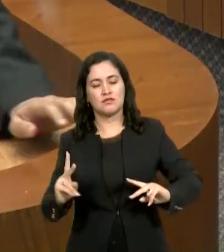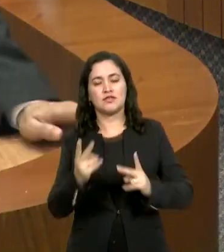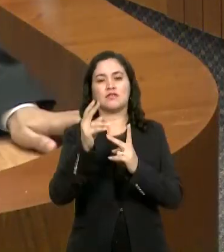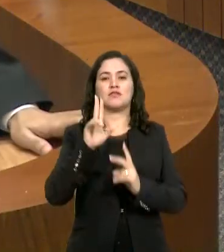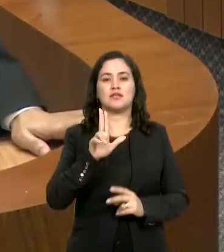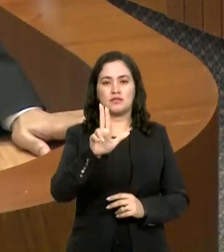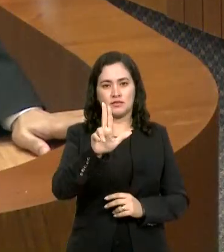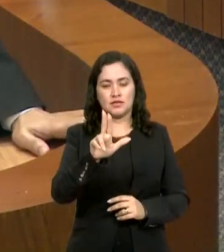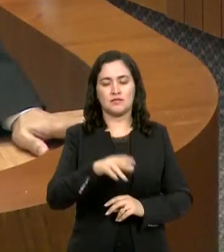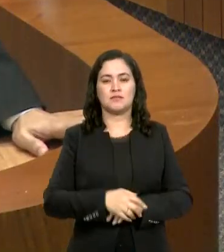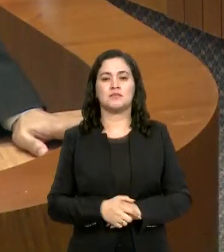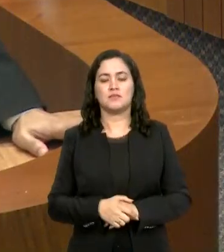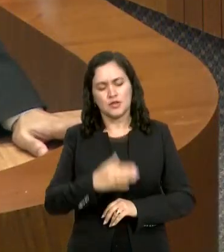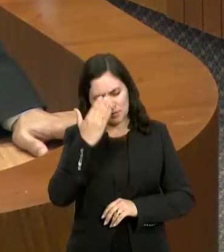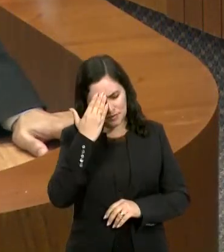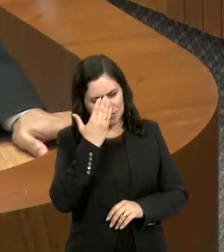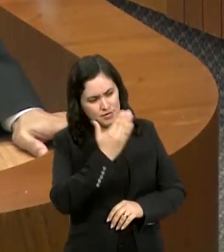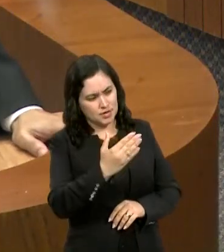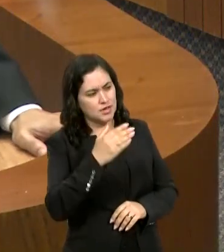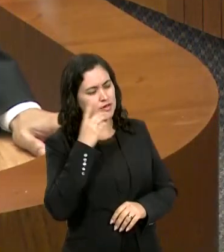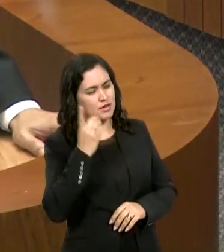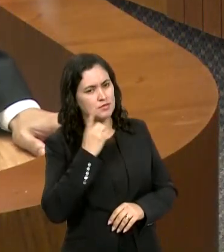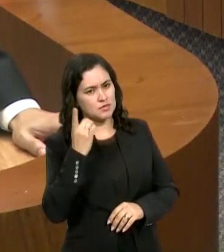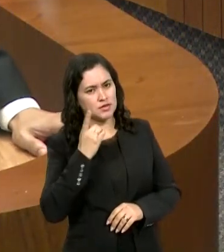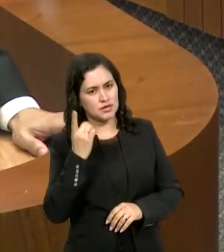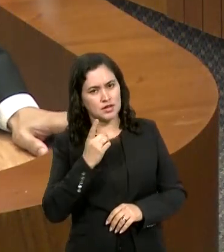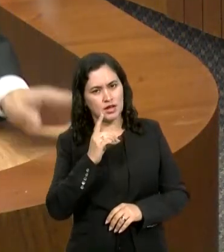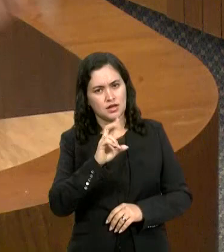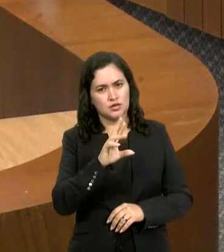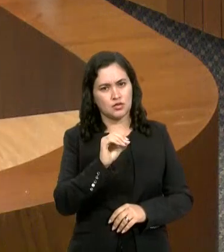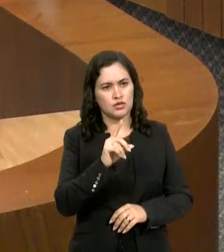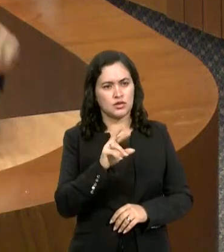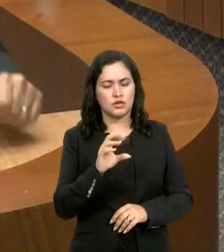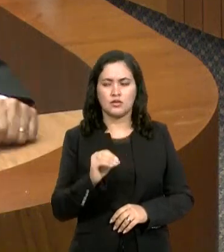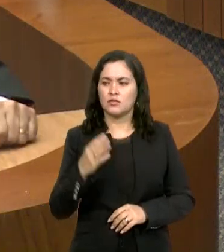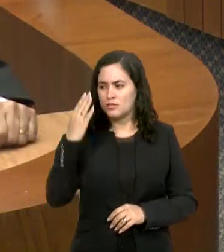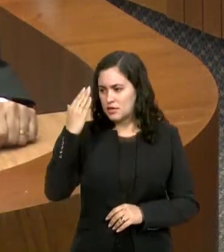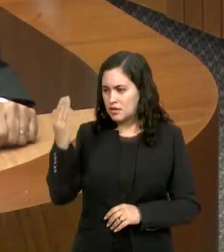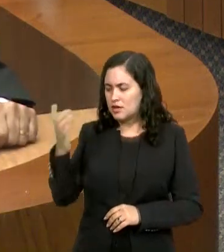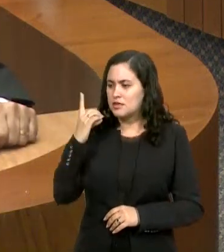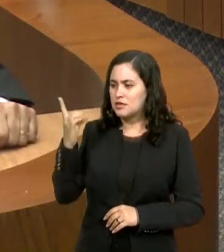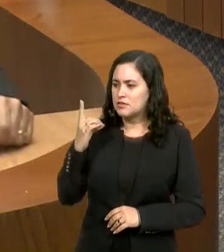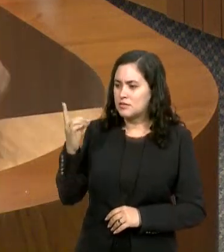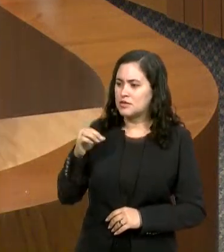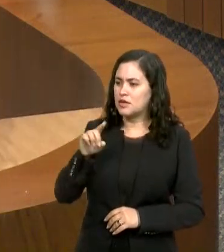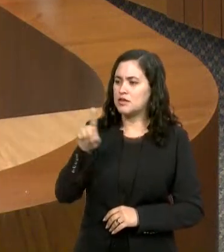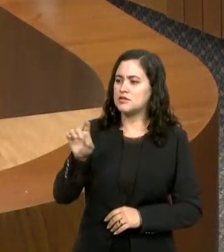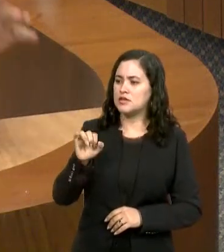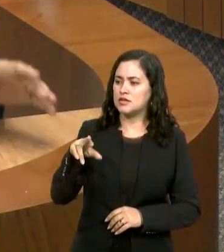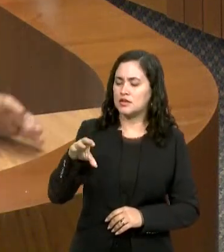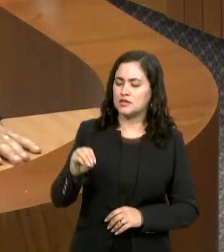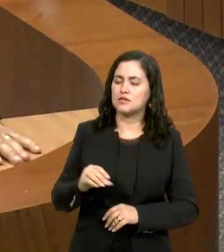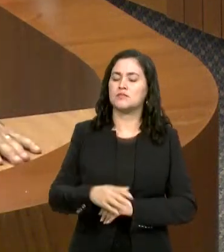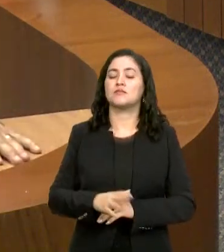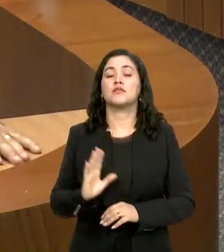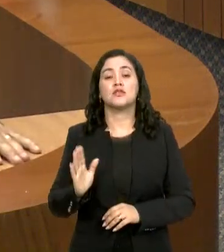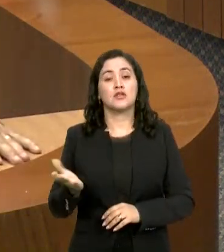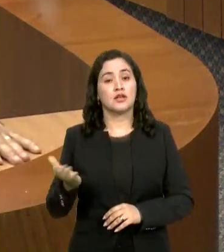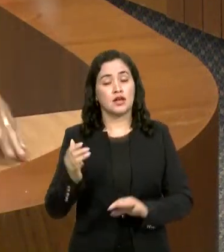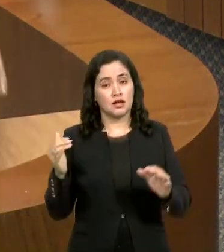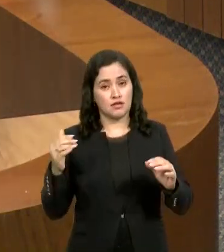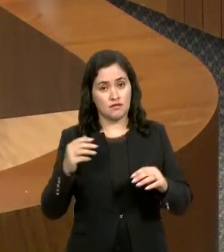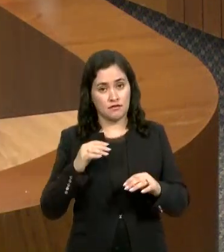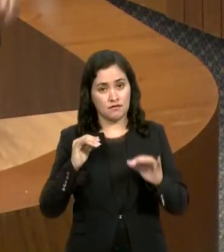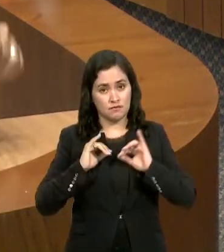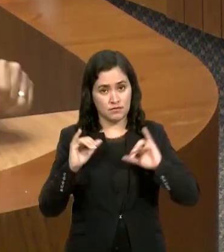deputado Rodrigo a parte, agradeço o deputado Zé Inácio a parte. Já quero finalizar dizendo que no Brasil de verdade